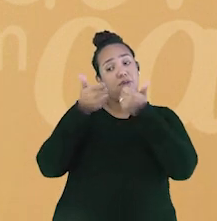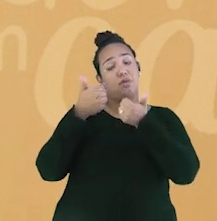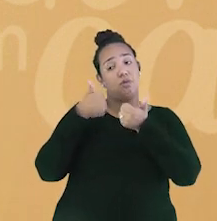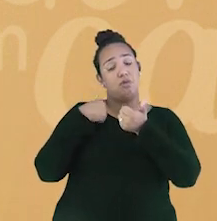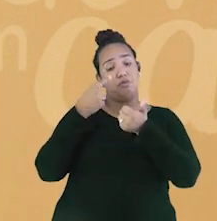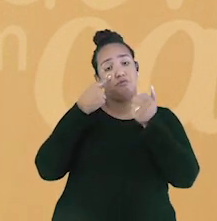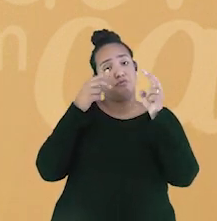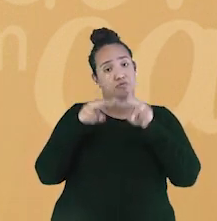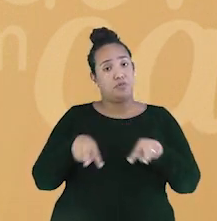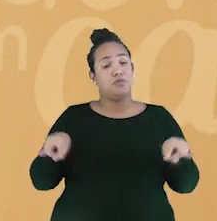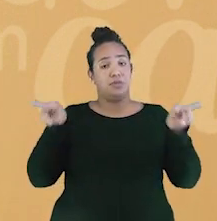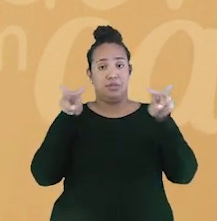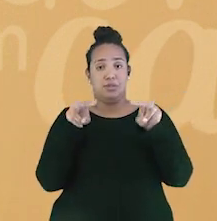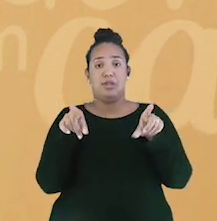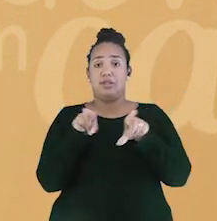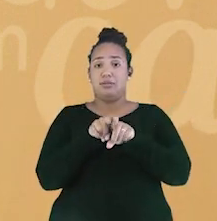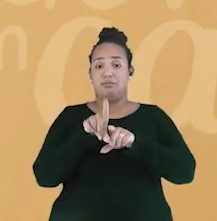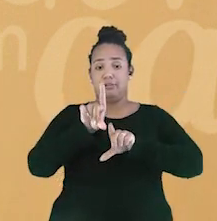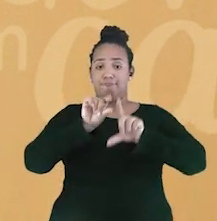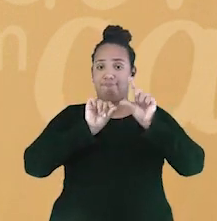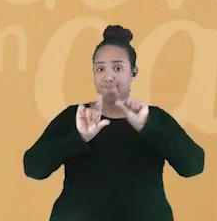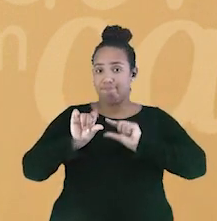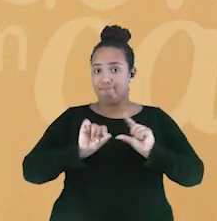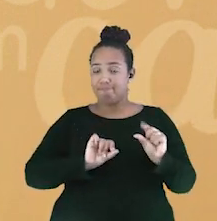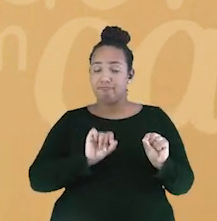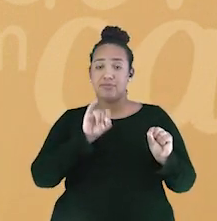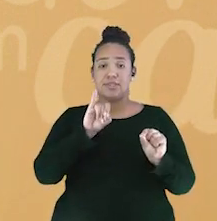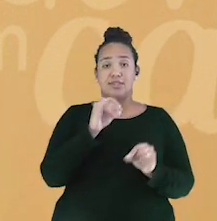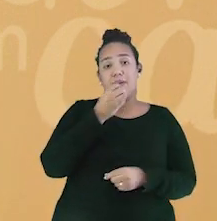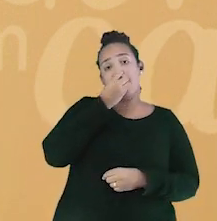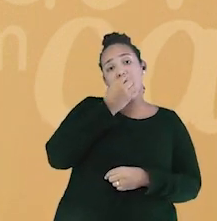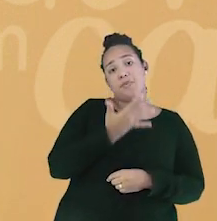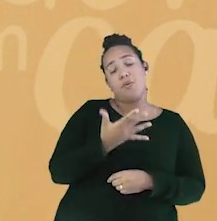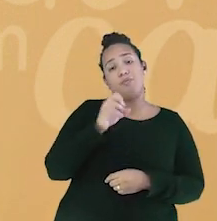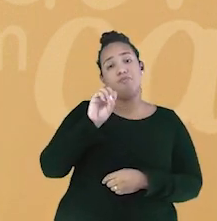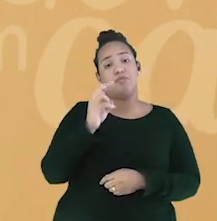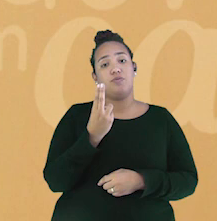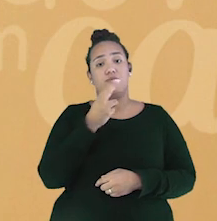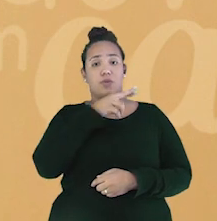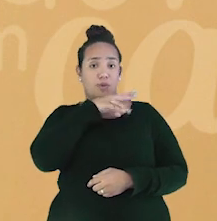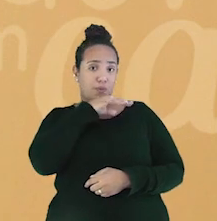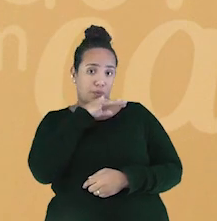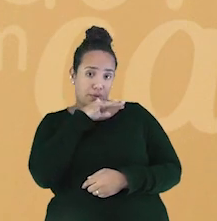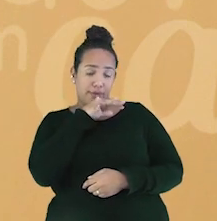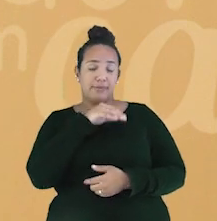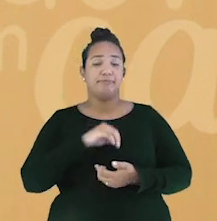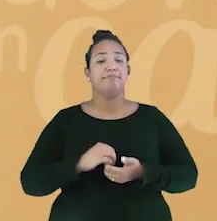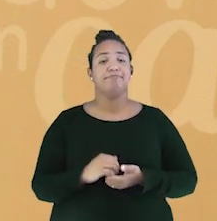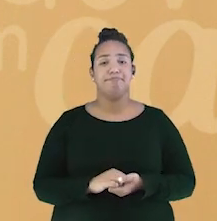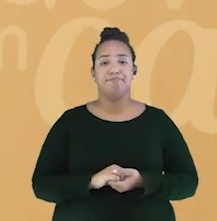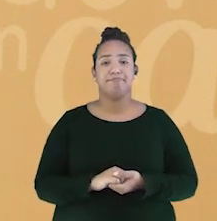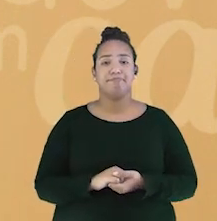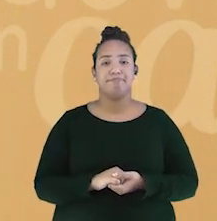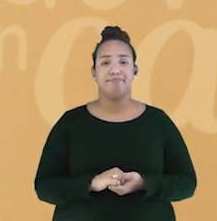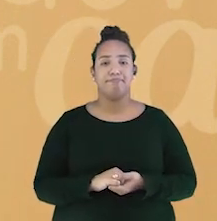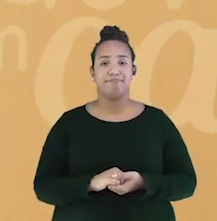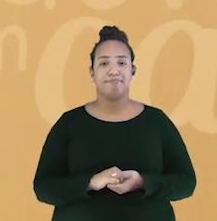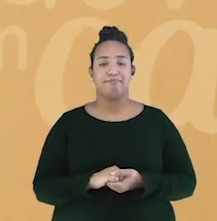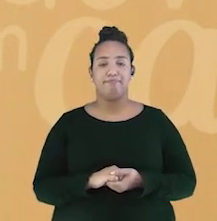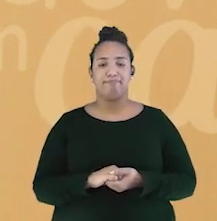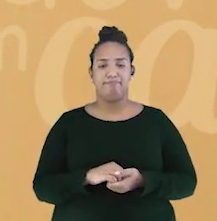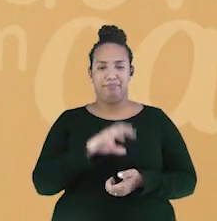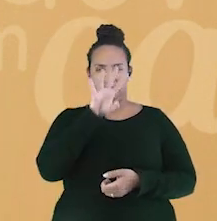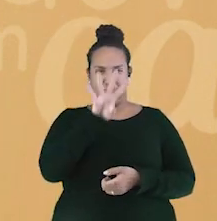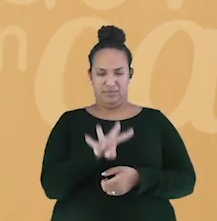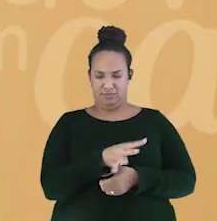visualizar e poder tomar uma decisão se valeria a pena se tornar um distribuidor daquela indústria tabela